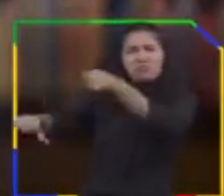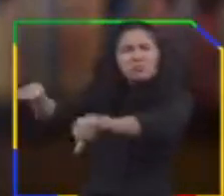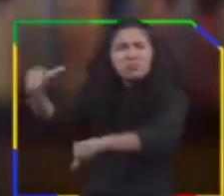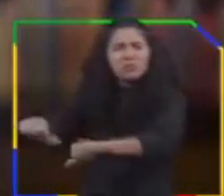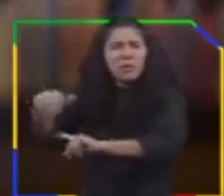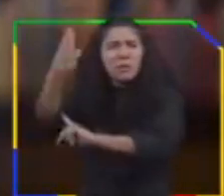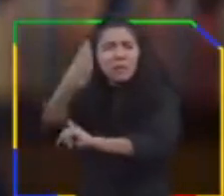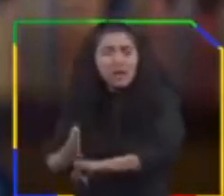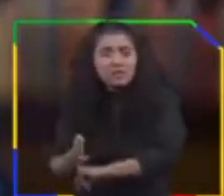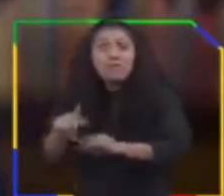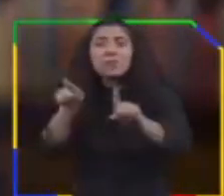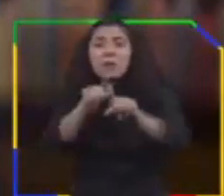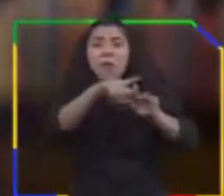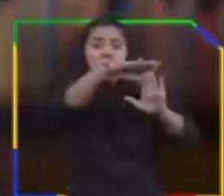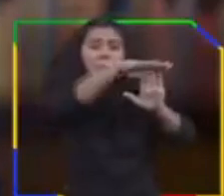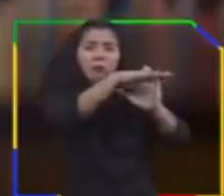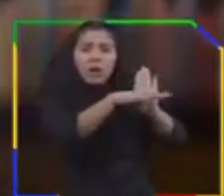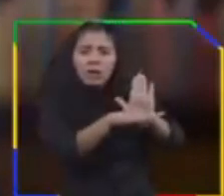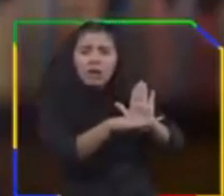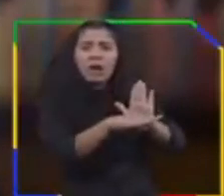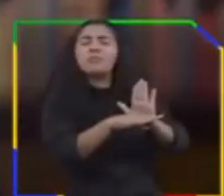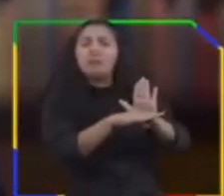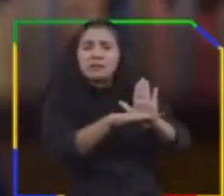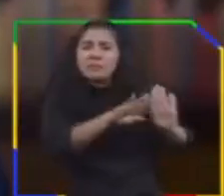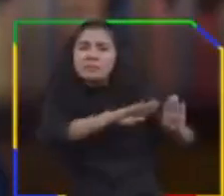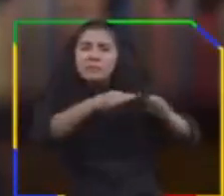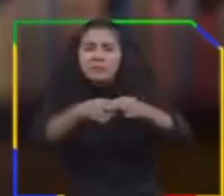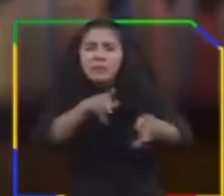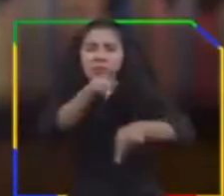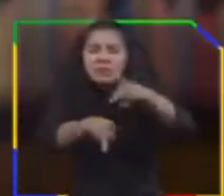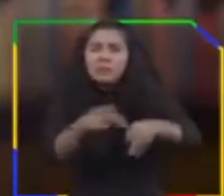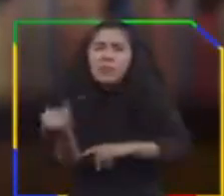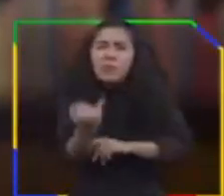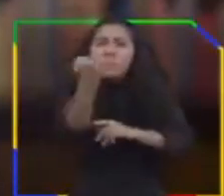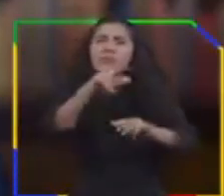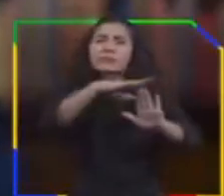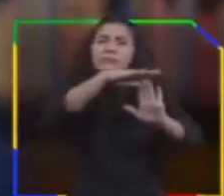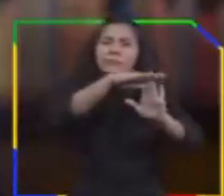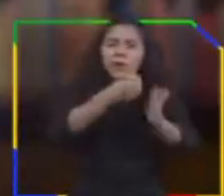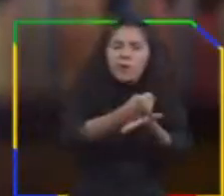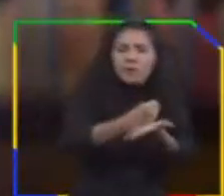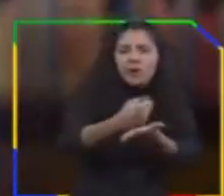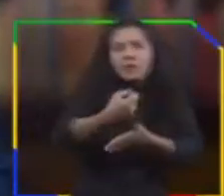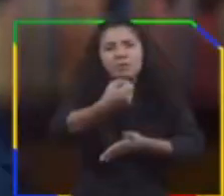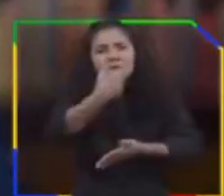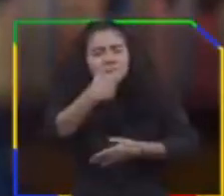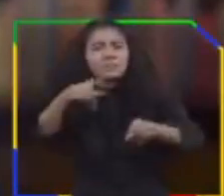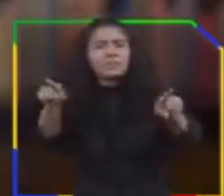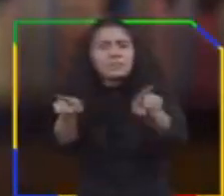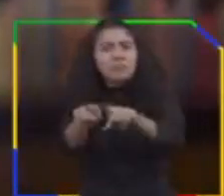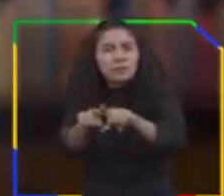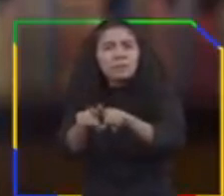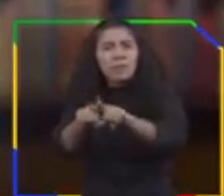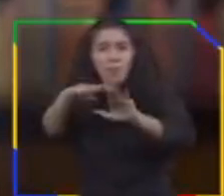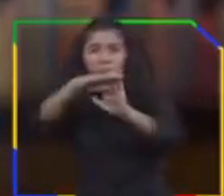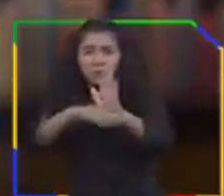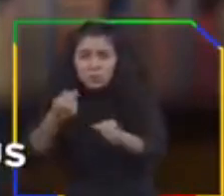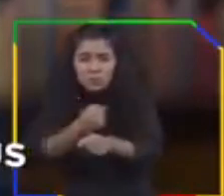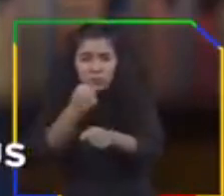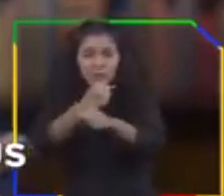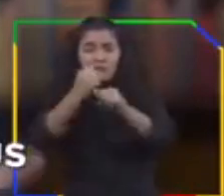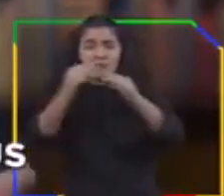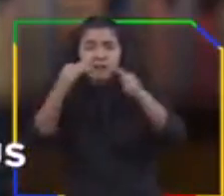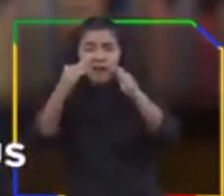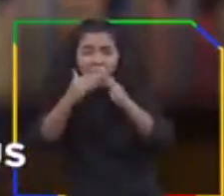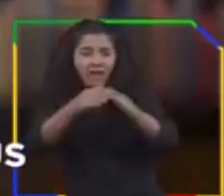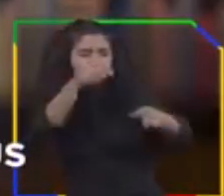país. Programas importantes para o povo, como a Farmácia Popular e o Minha Casa Minha Vida, foram abandonados.